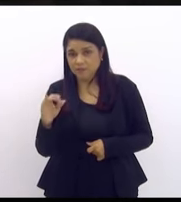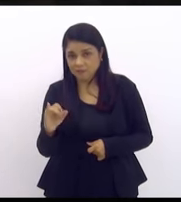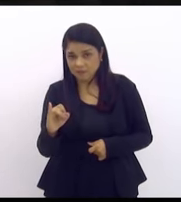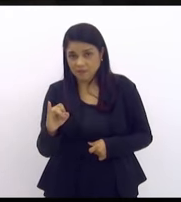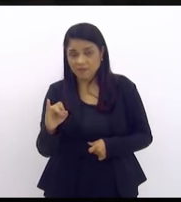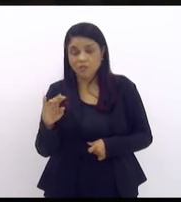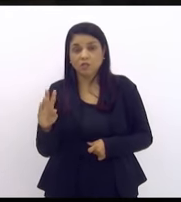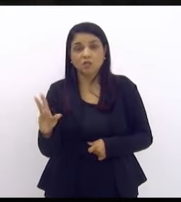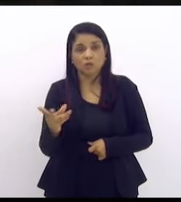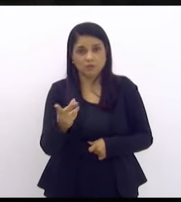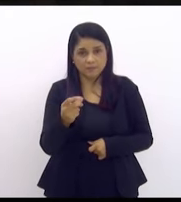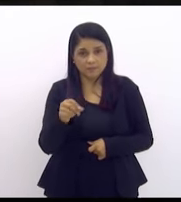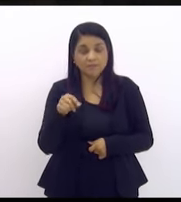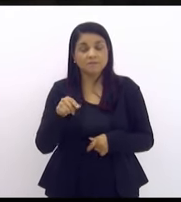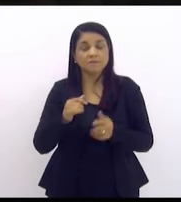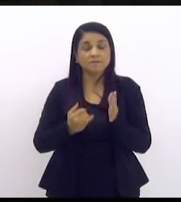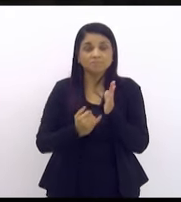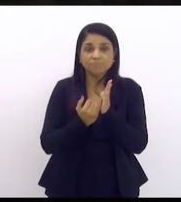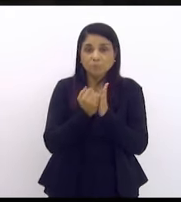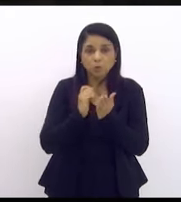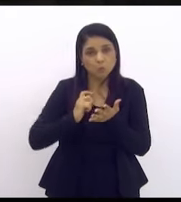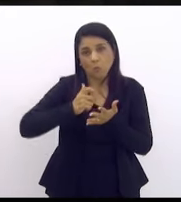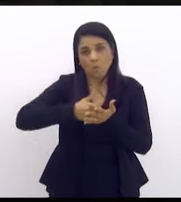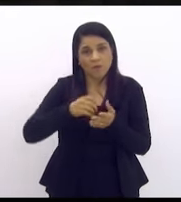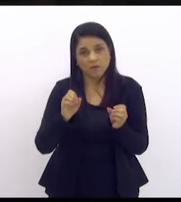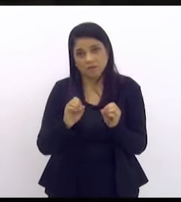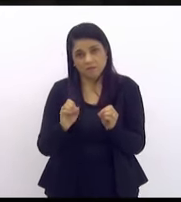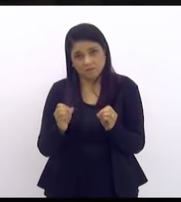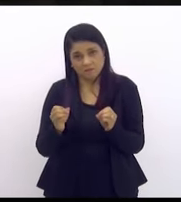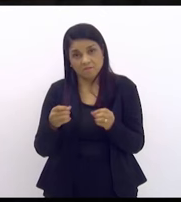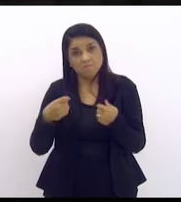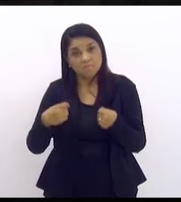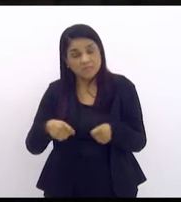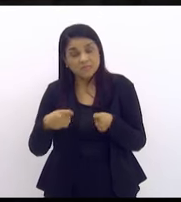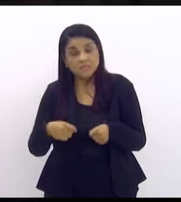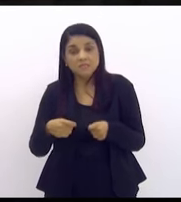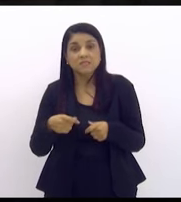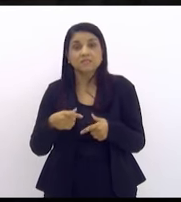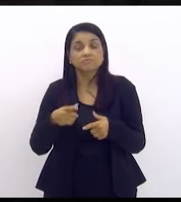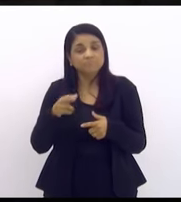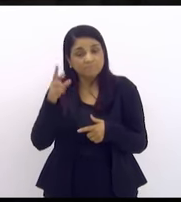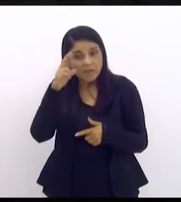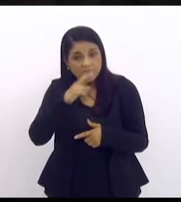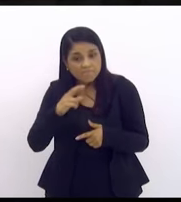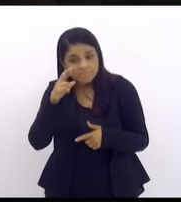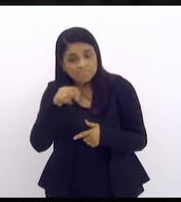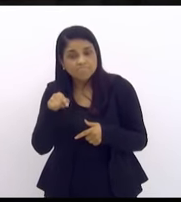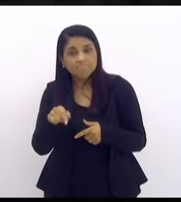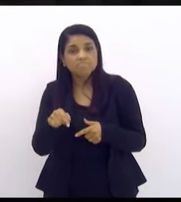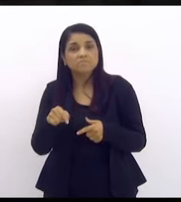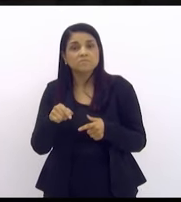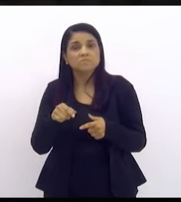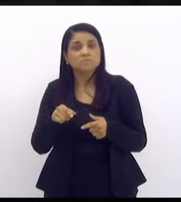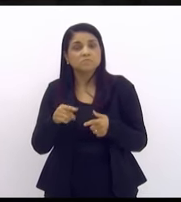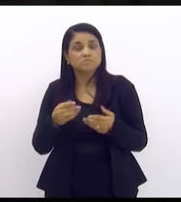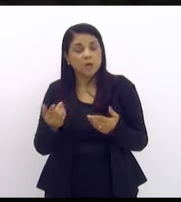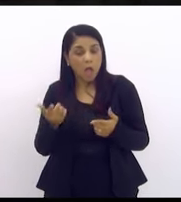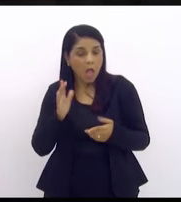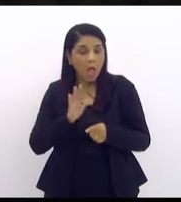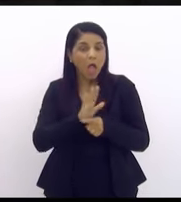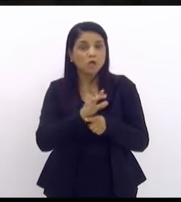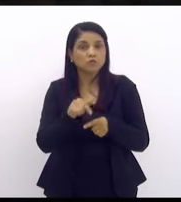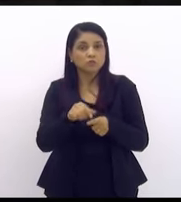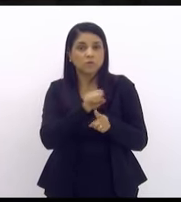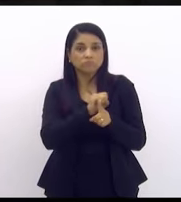das isenções fiscais. É preciso rever se as isenções fiscais trazem, de fato, a contrapartida